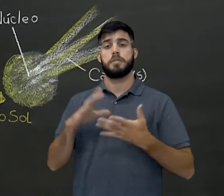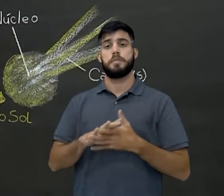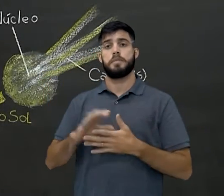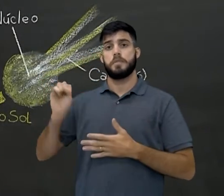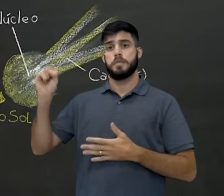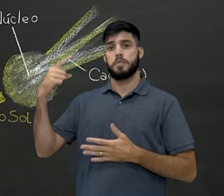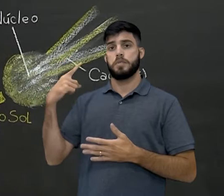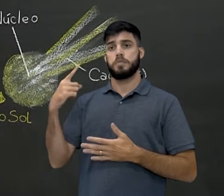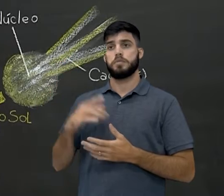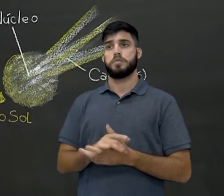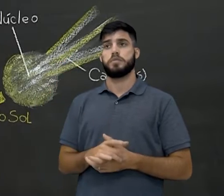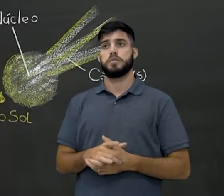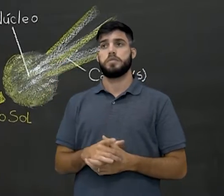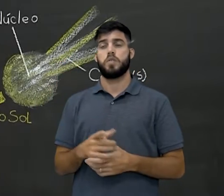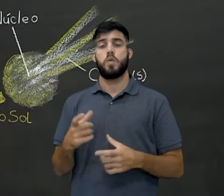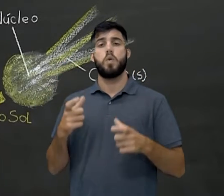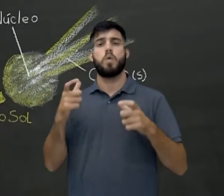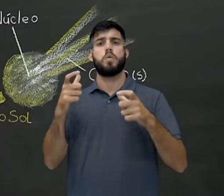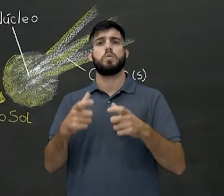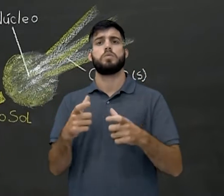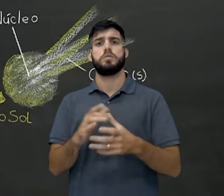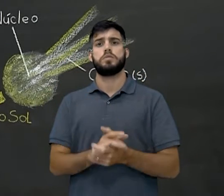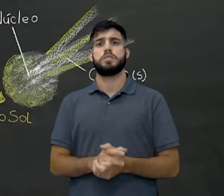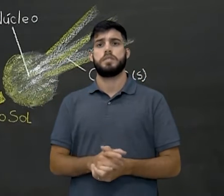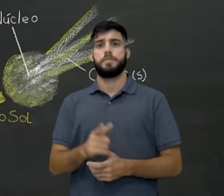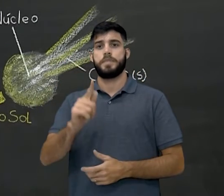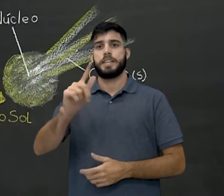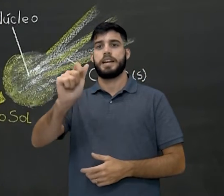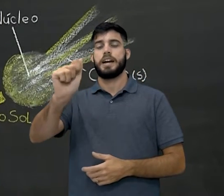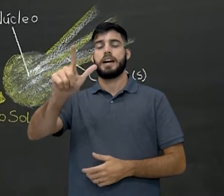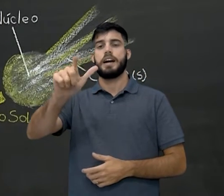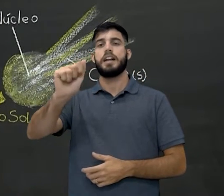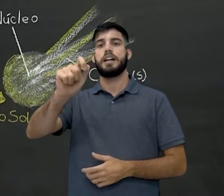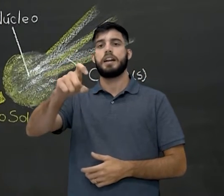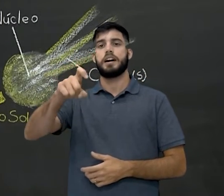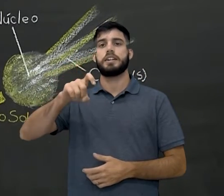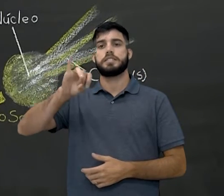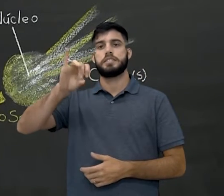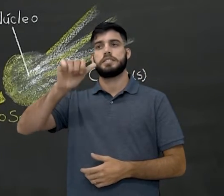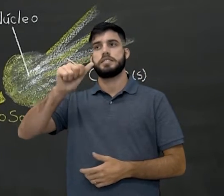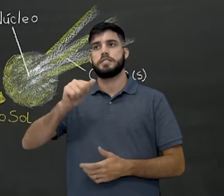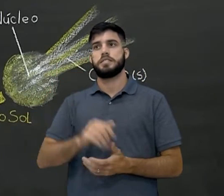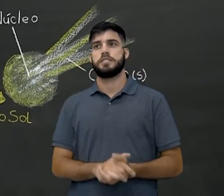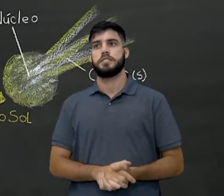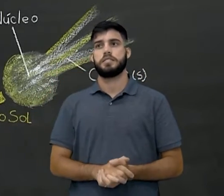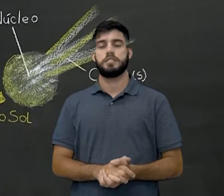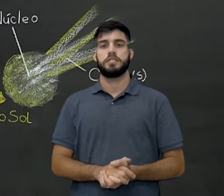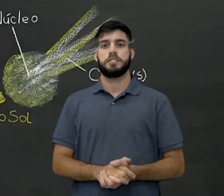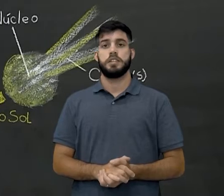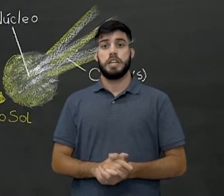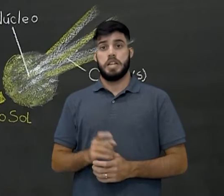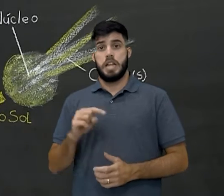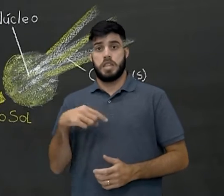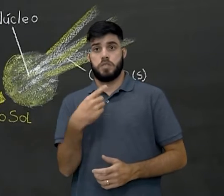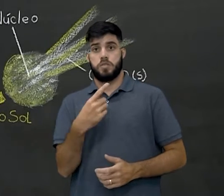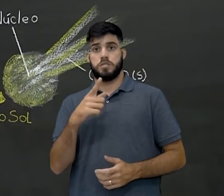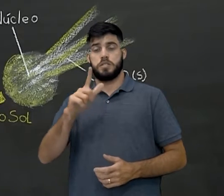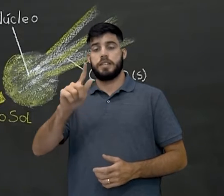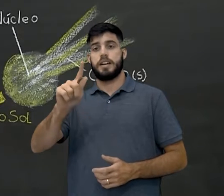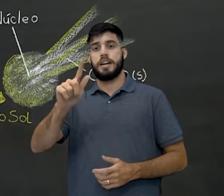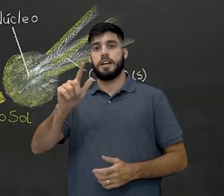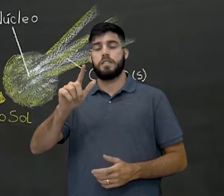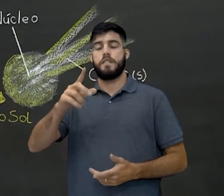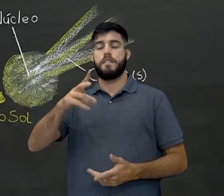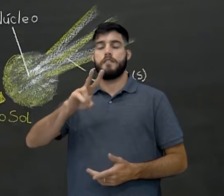está situado onde? Ele está situado numa galáxia. Olha o Sol aqui. A nossa galáxia, chamada de Via